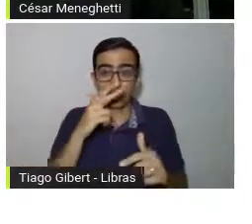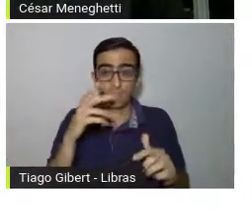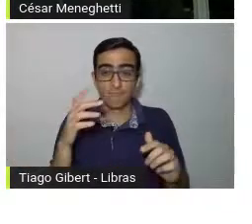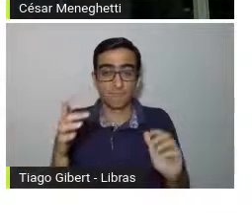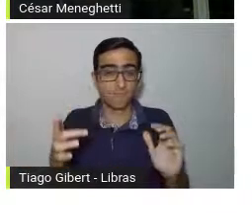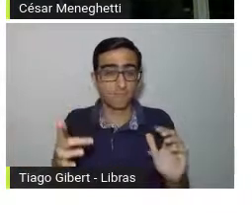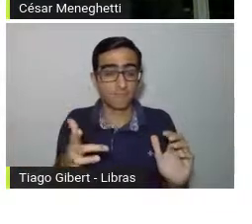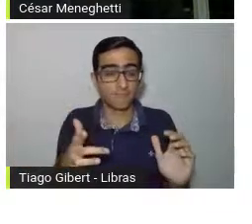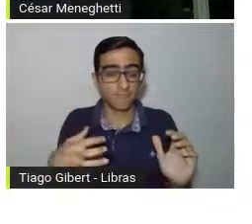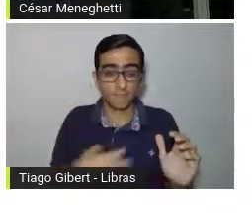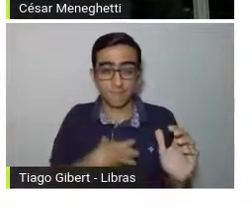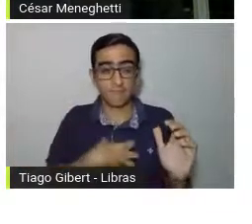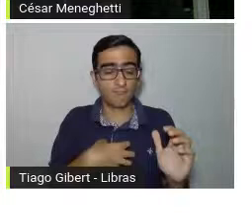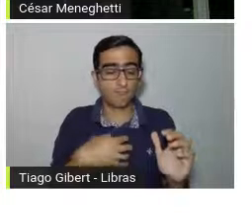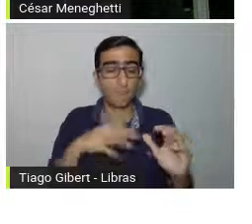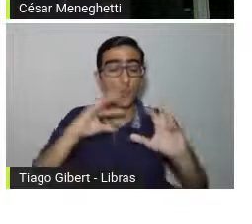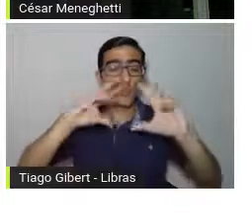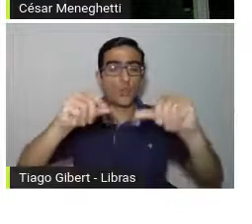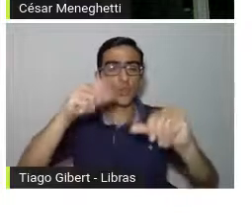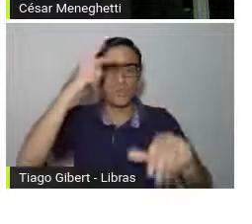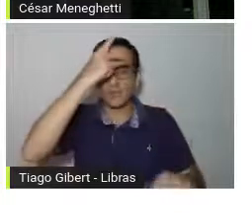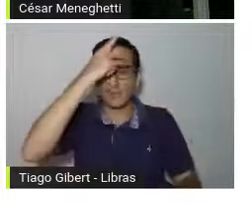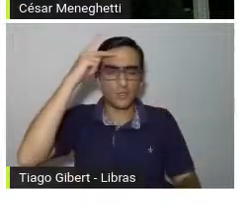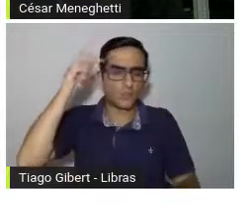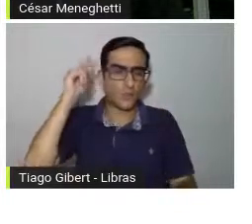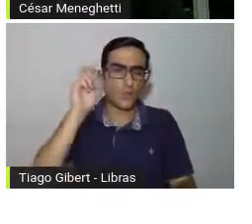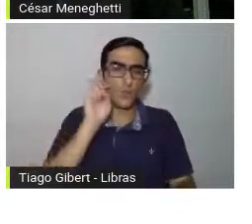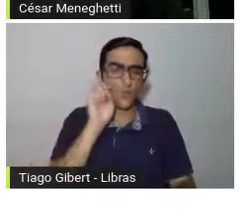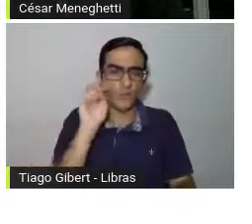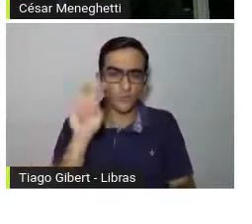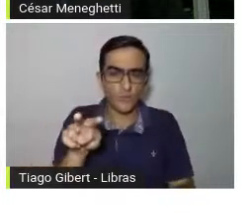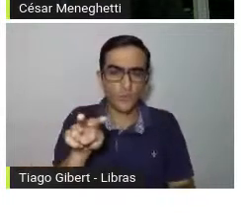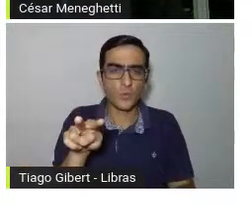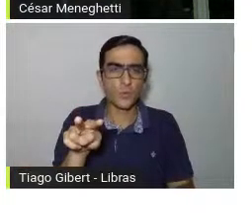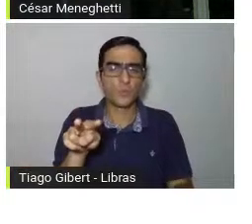pessoas, todo mundo que viu, teve até